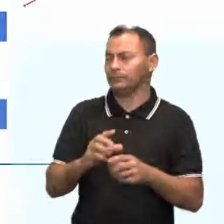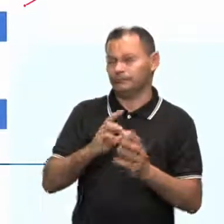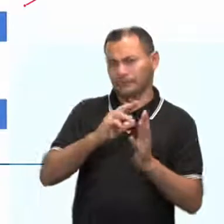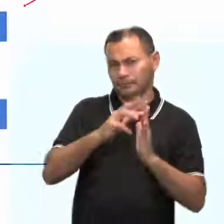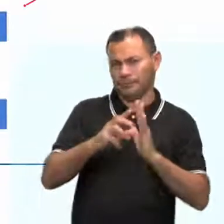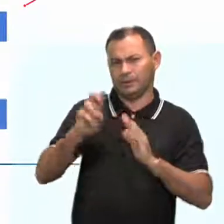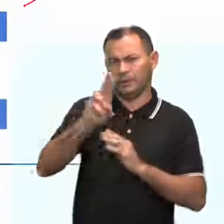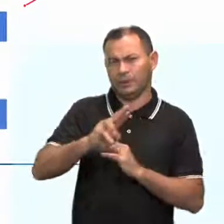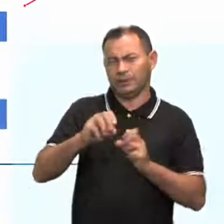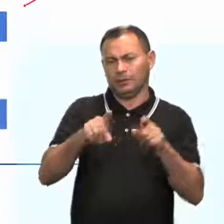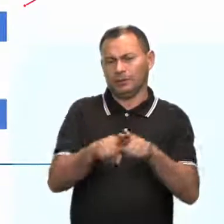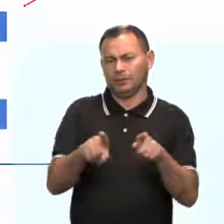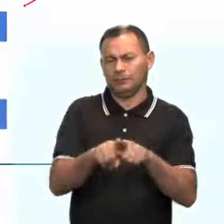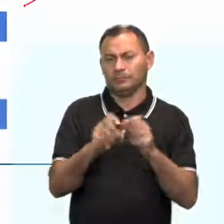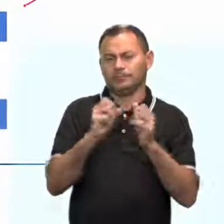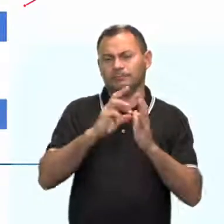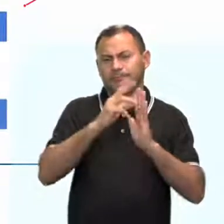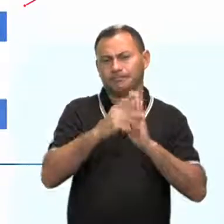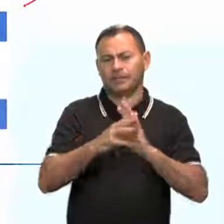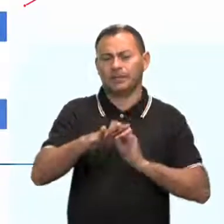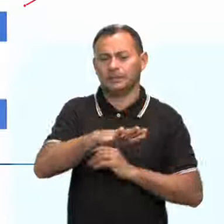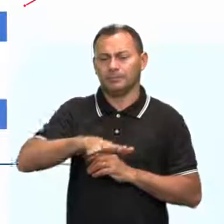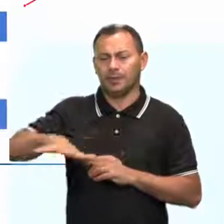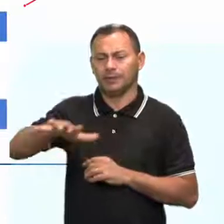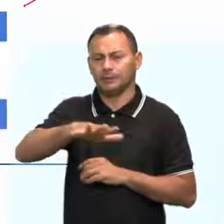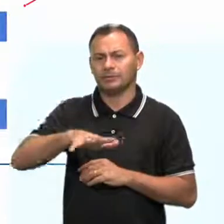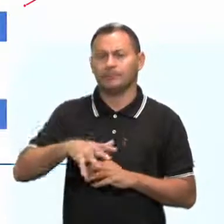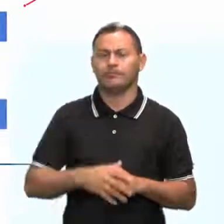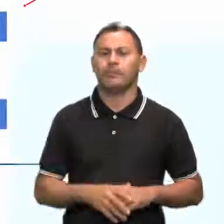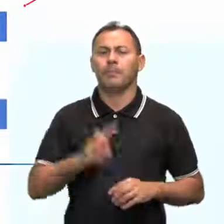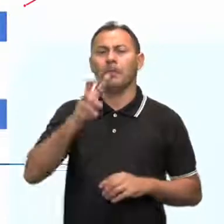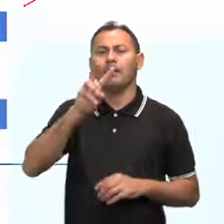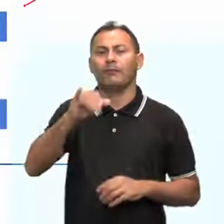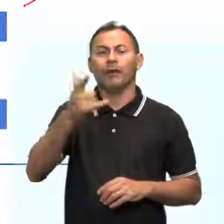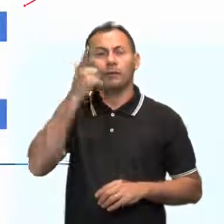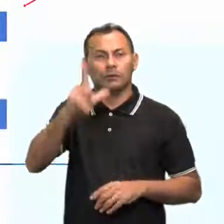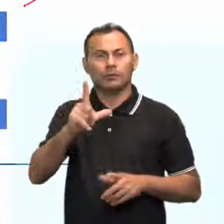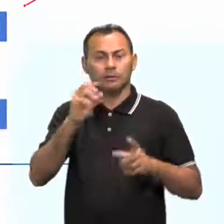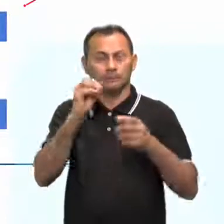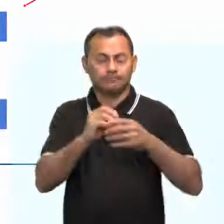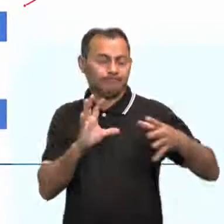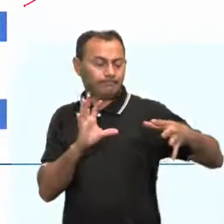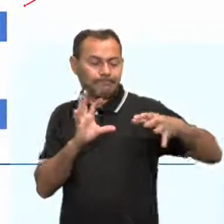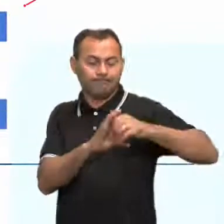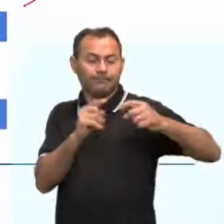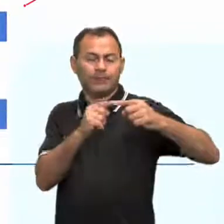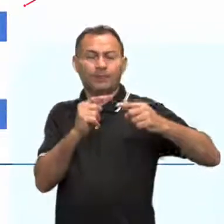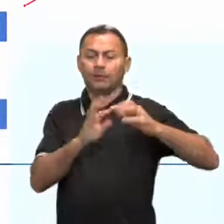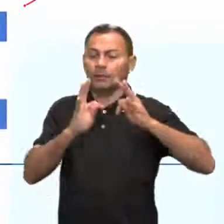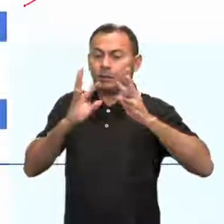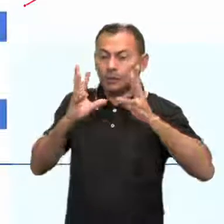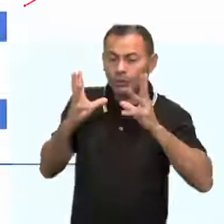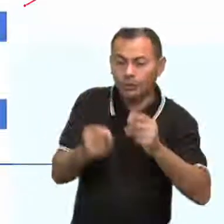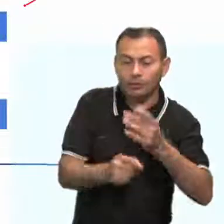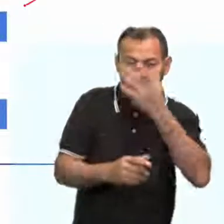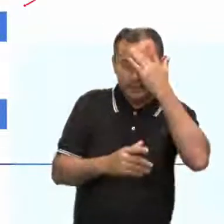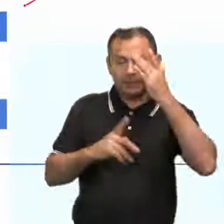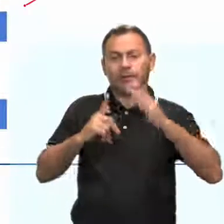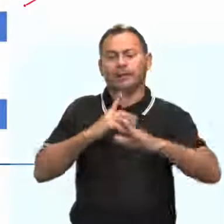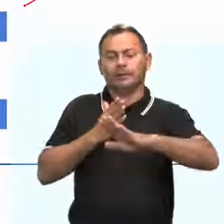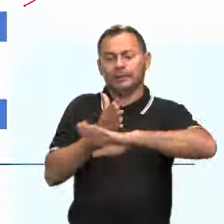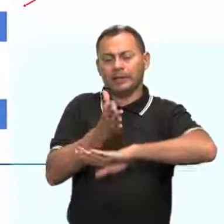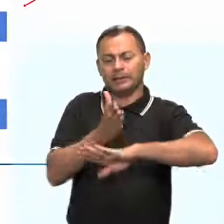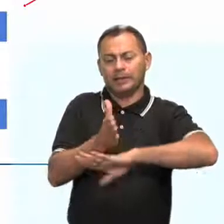diversos usuários, pode ser diversos espaços. Então, ele vai conseguir dar conta com que todo mundo tenha